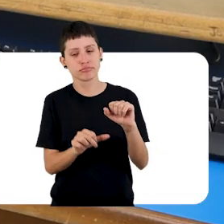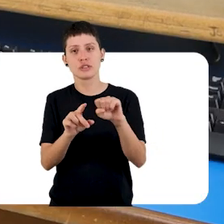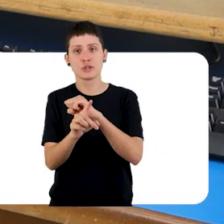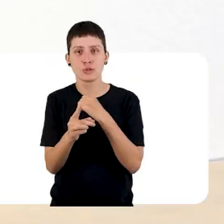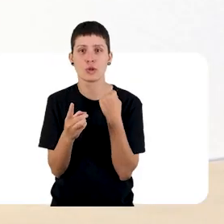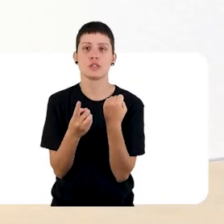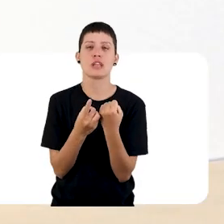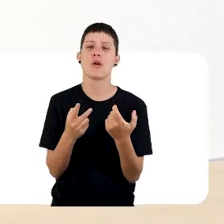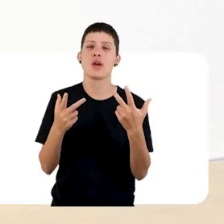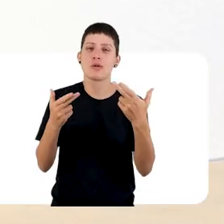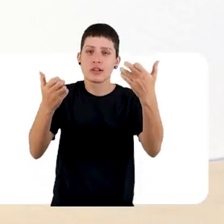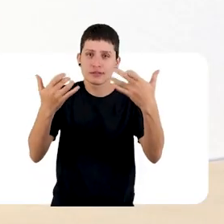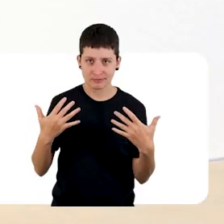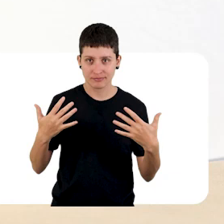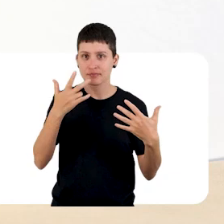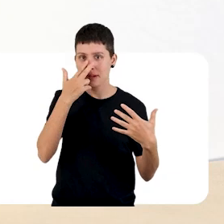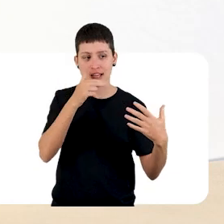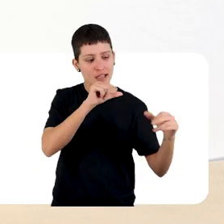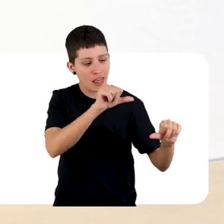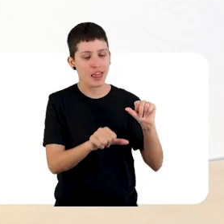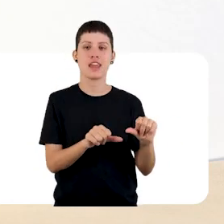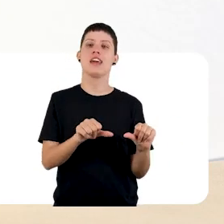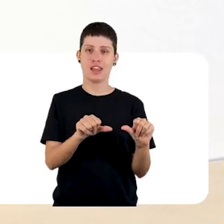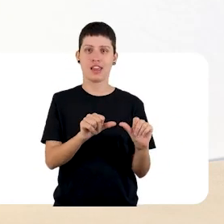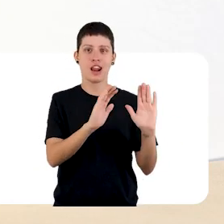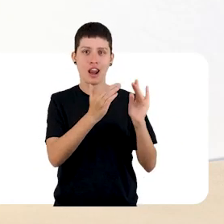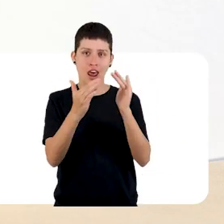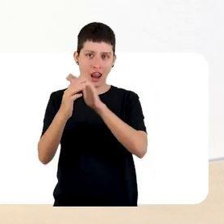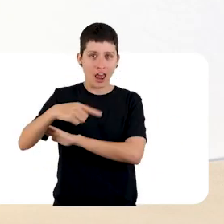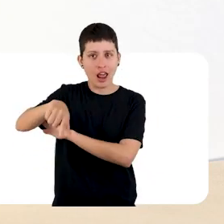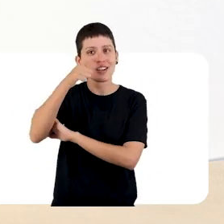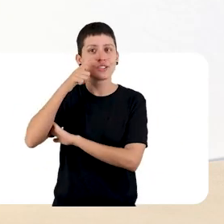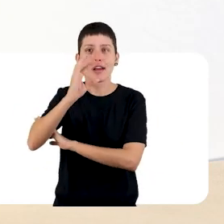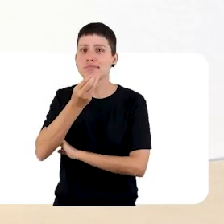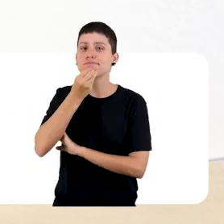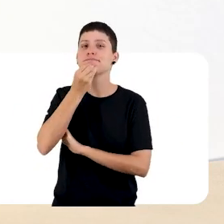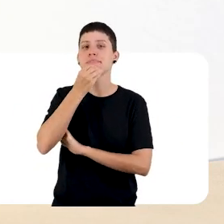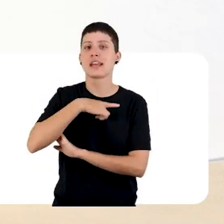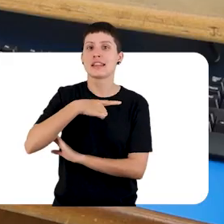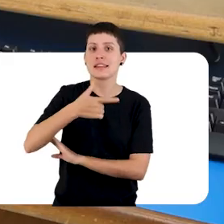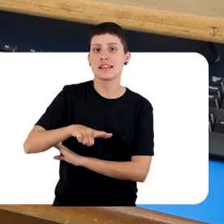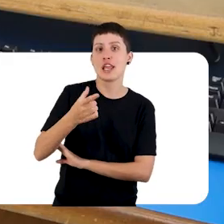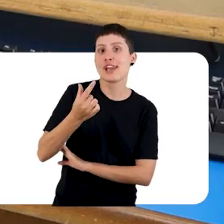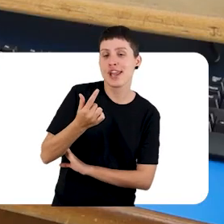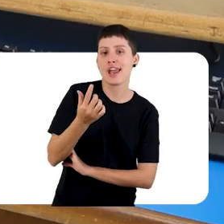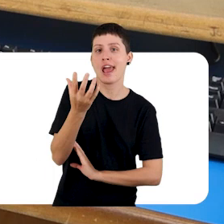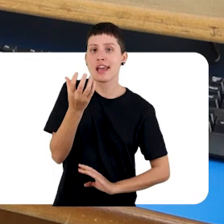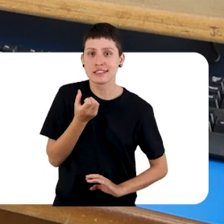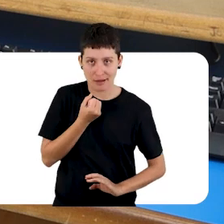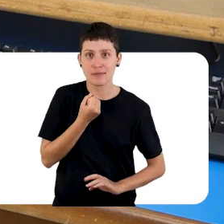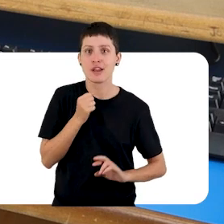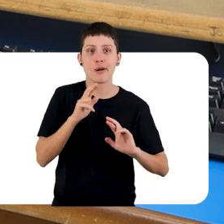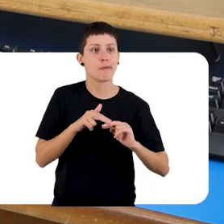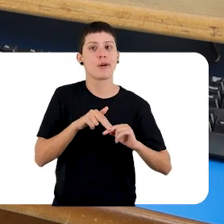social e econômica, ou como nós dizemos, reprogramada quebrada, né? Fazendo com que esses jovens possam ter dinheiro no bolso